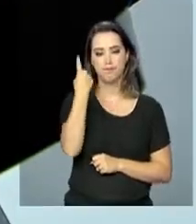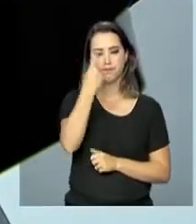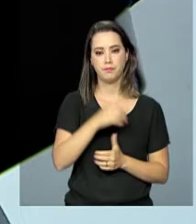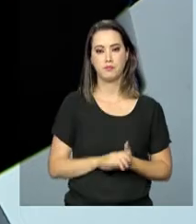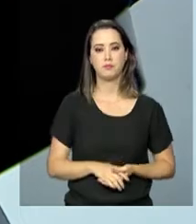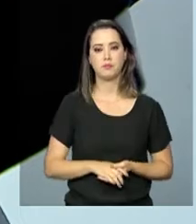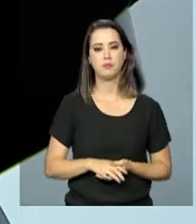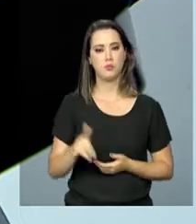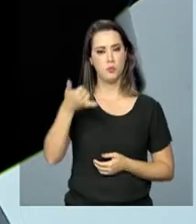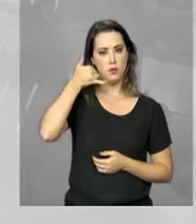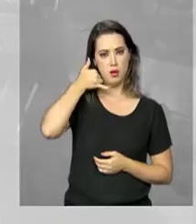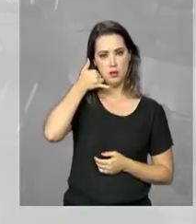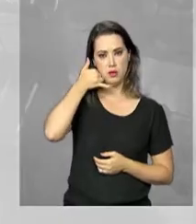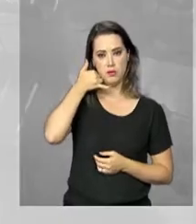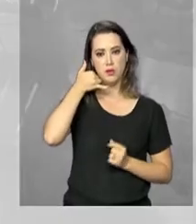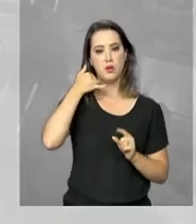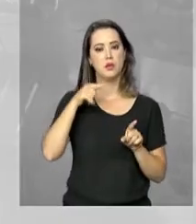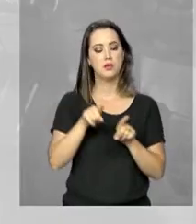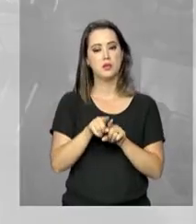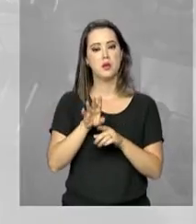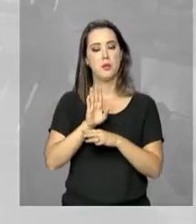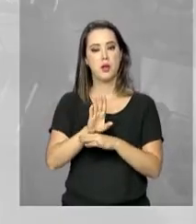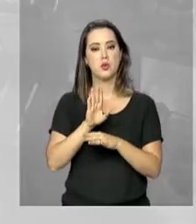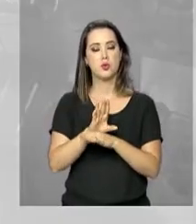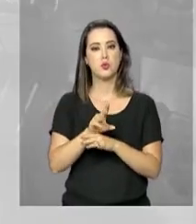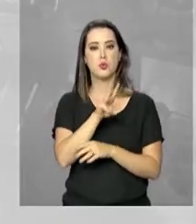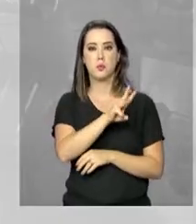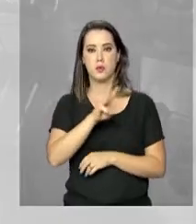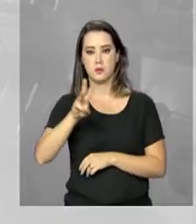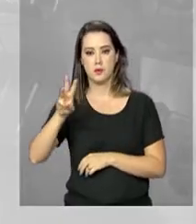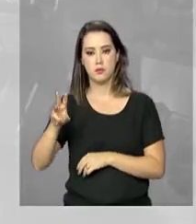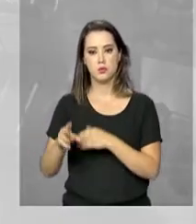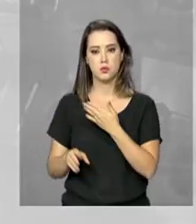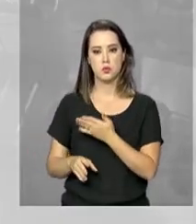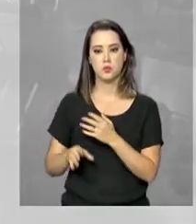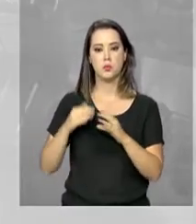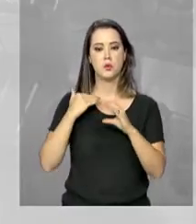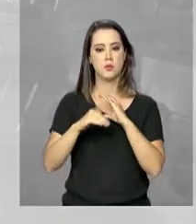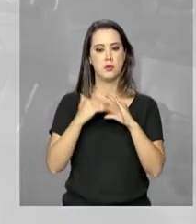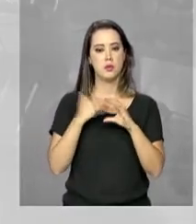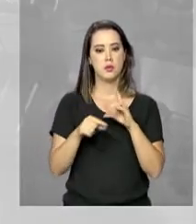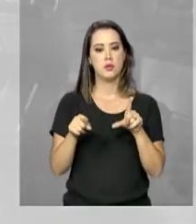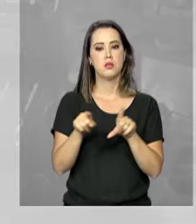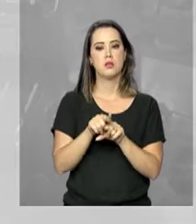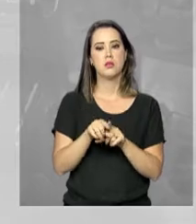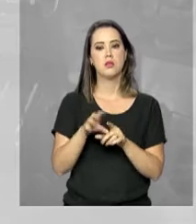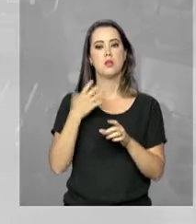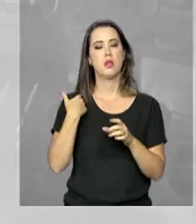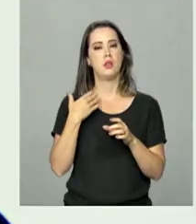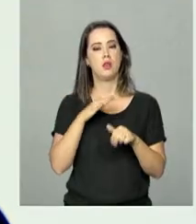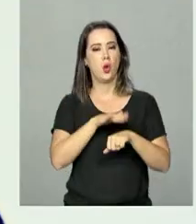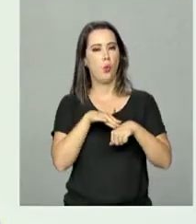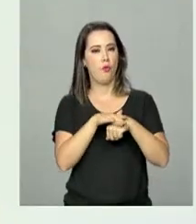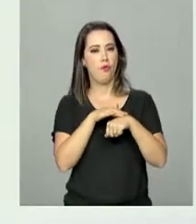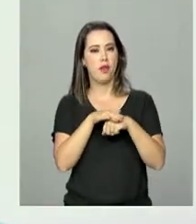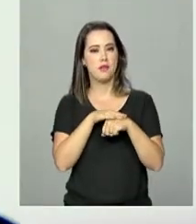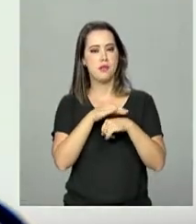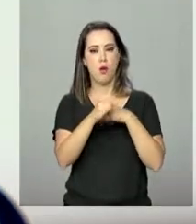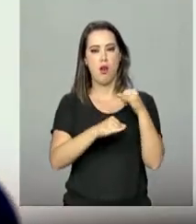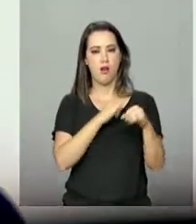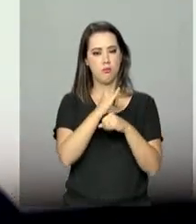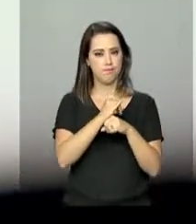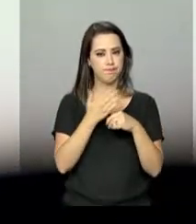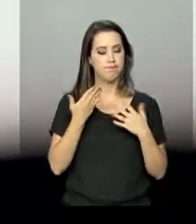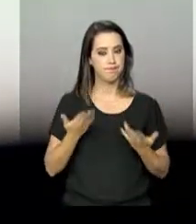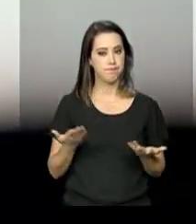pelo telefone o apoio também oferecido pela internet por e mail e até chat online a previsão deste